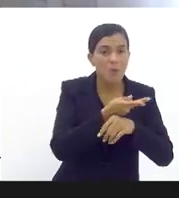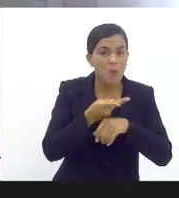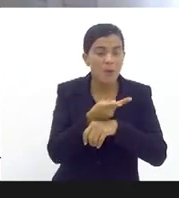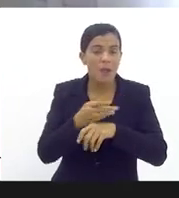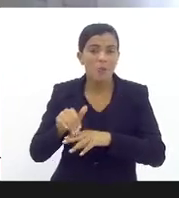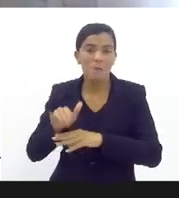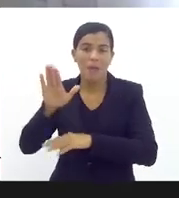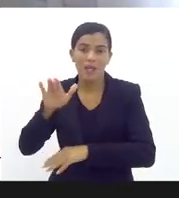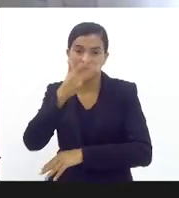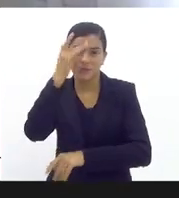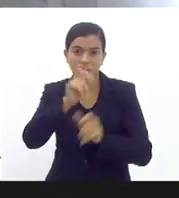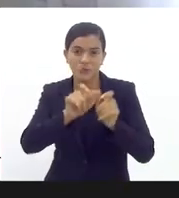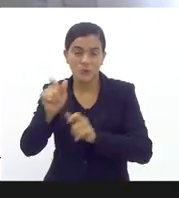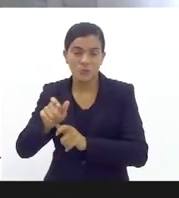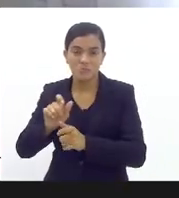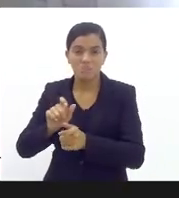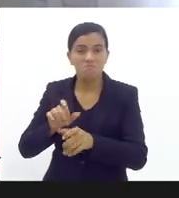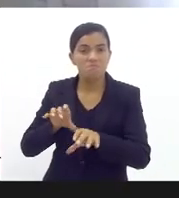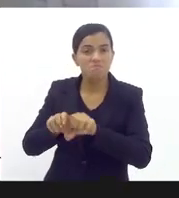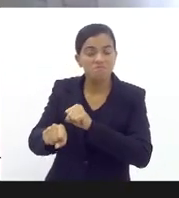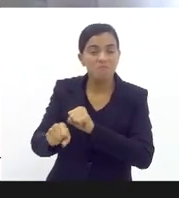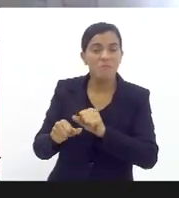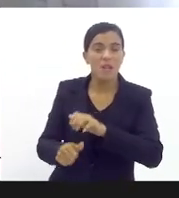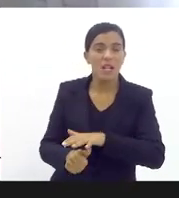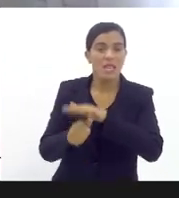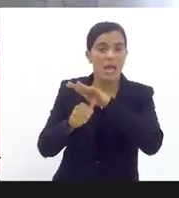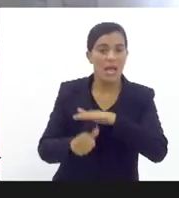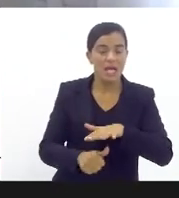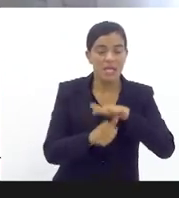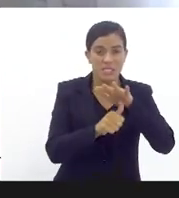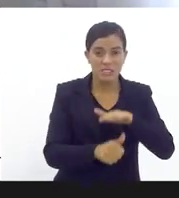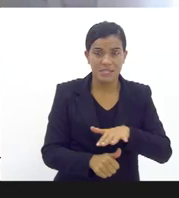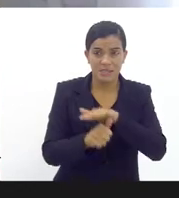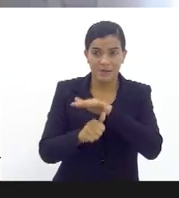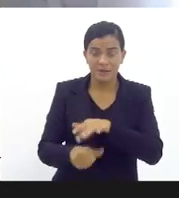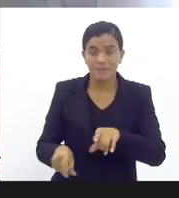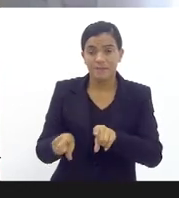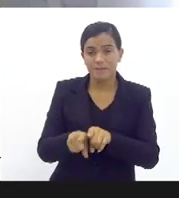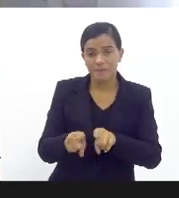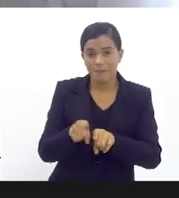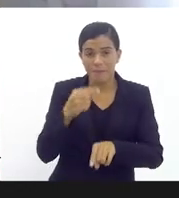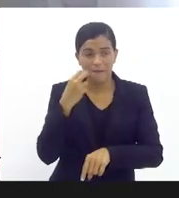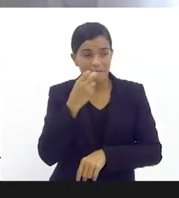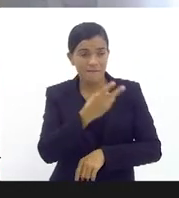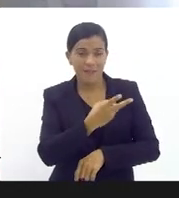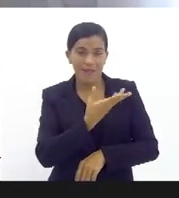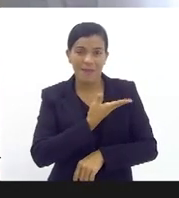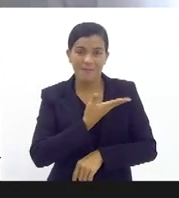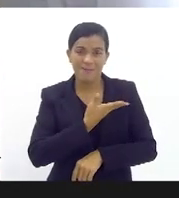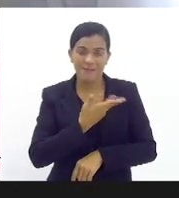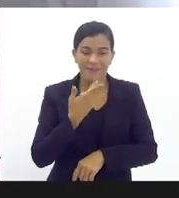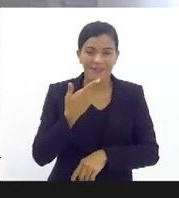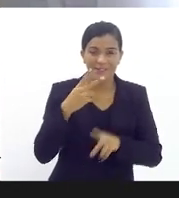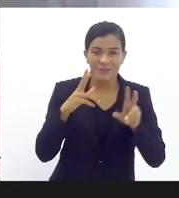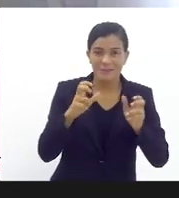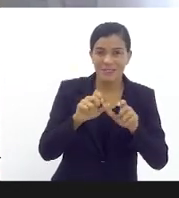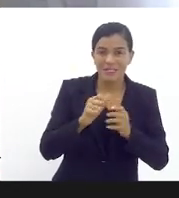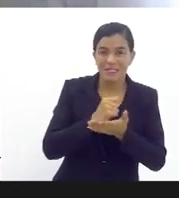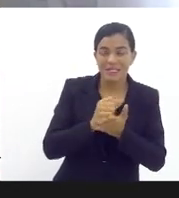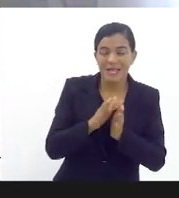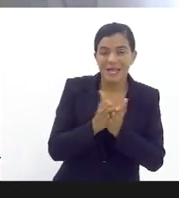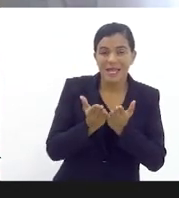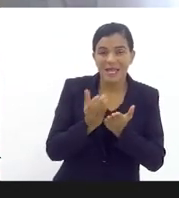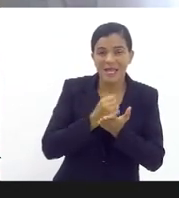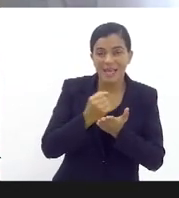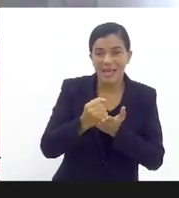essas lideranças, né? E acaba que, e até ouvindo a nossa colega falar sobre a carteira assinada, acaba que, infelizmente,